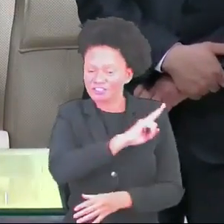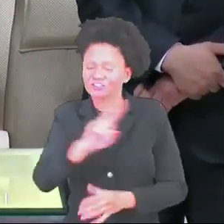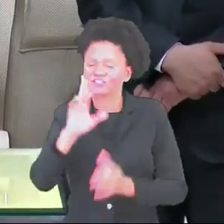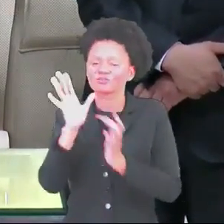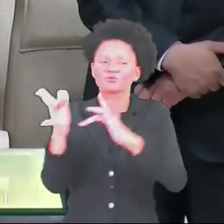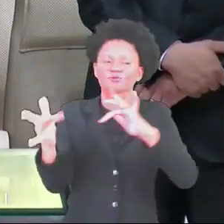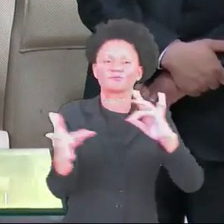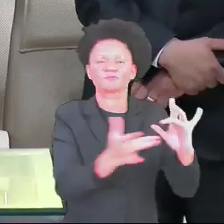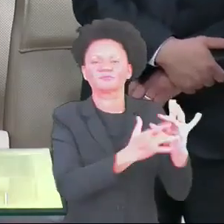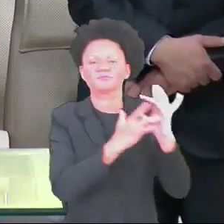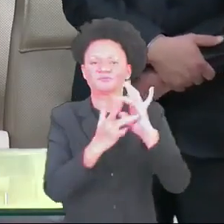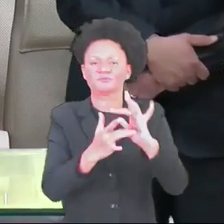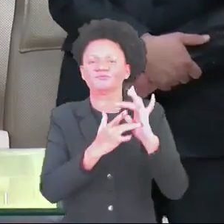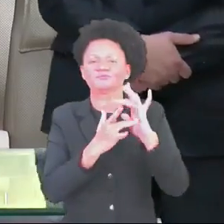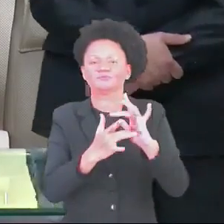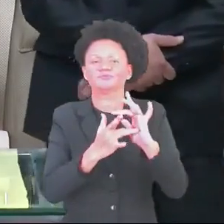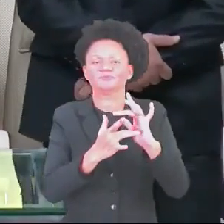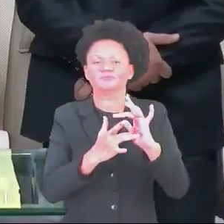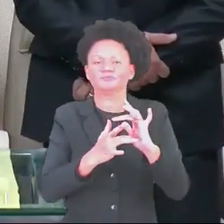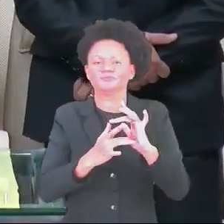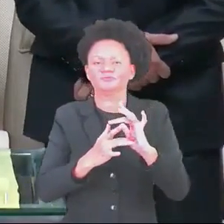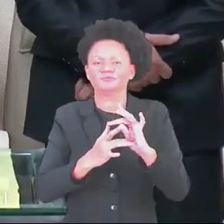de Jesus.